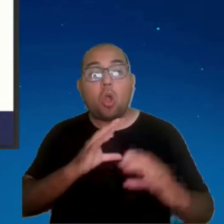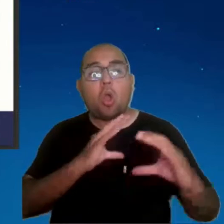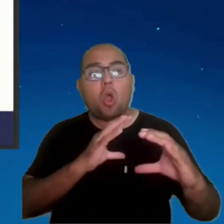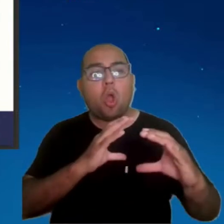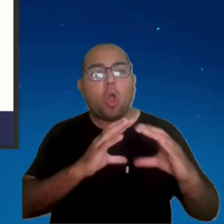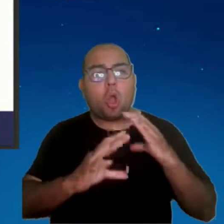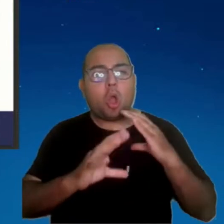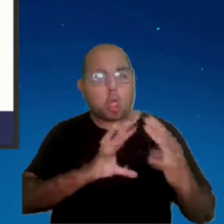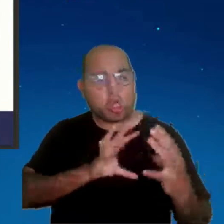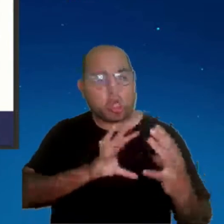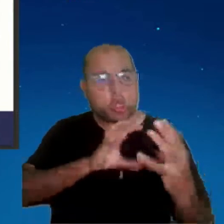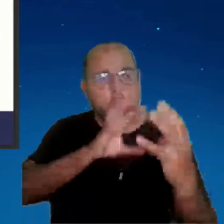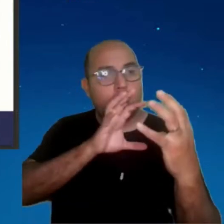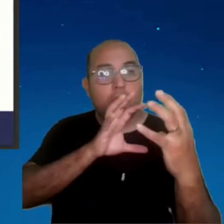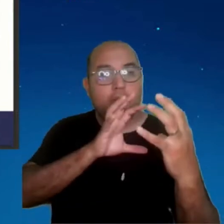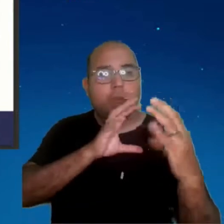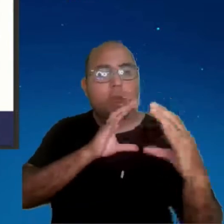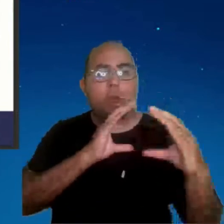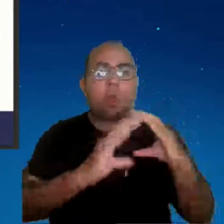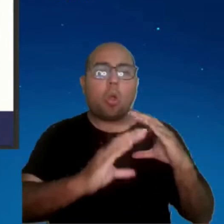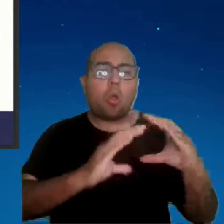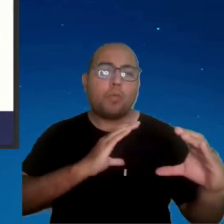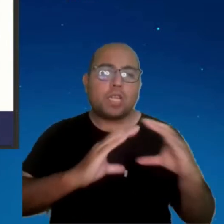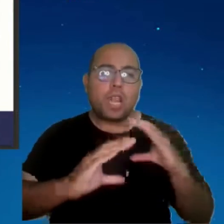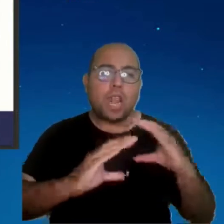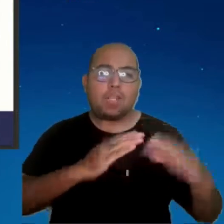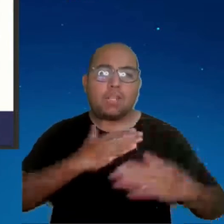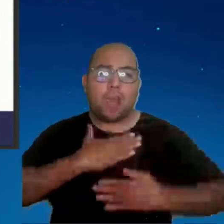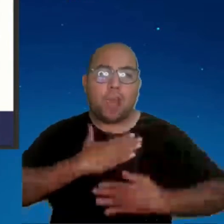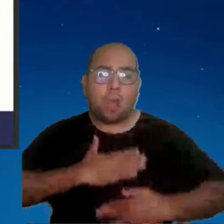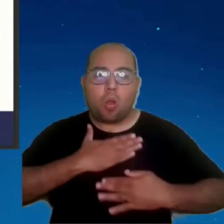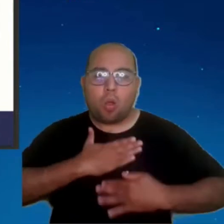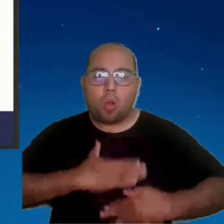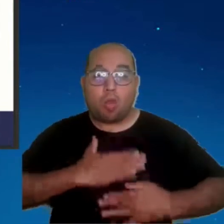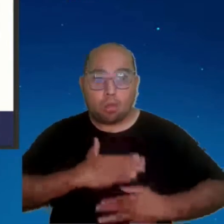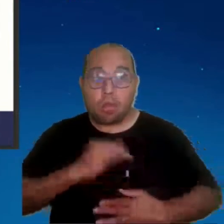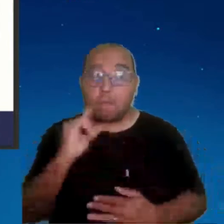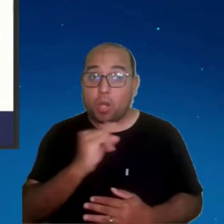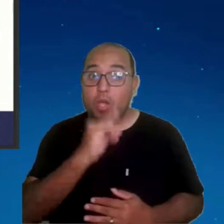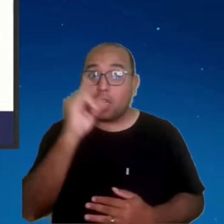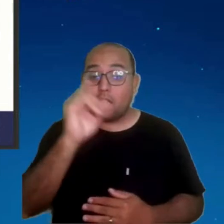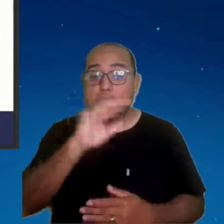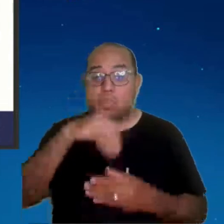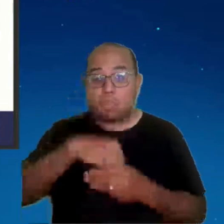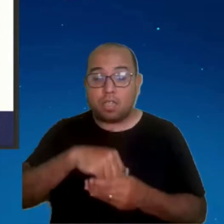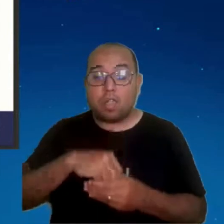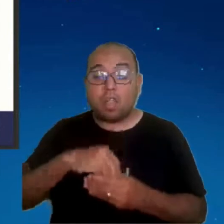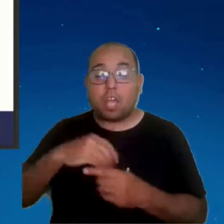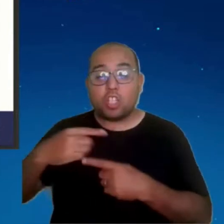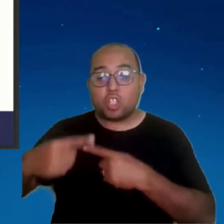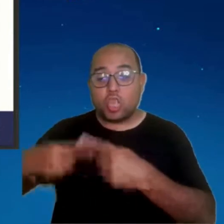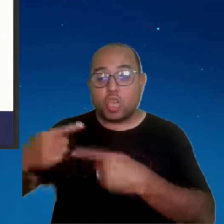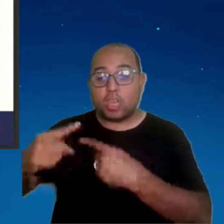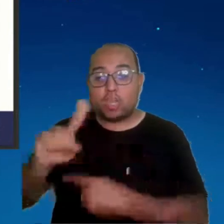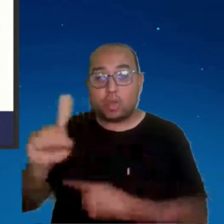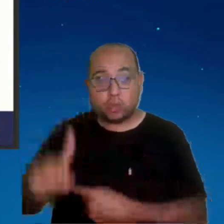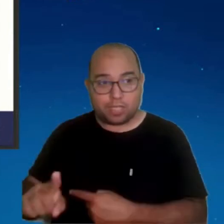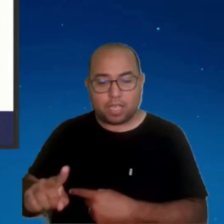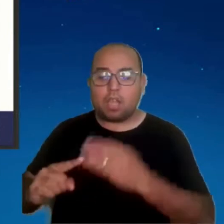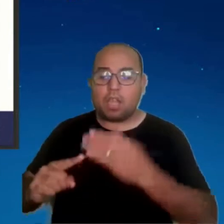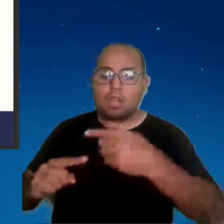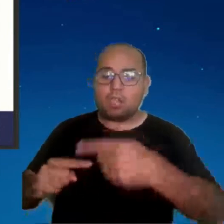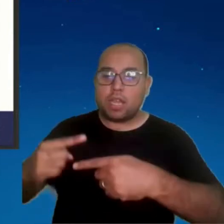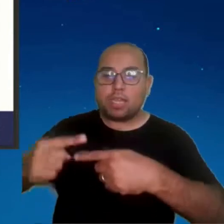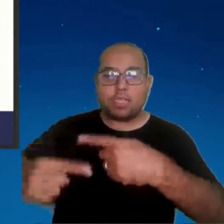é seríssimo. As pessoas vão estar ligadas nisso. Na geração Z e todas as gerações para frente